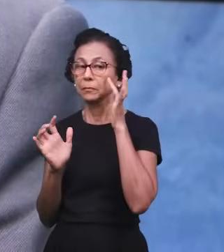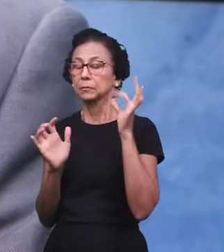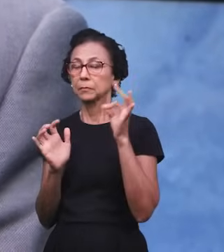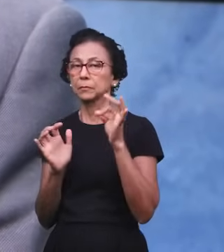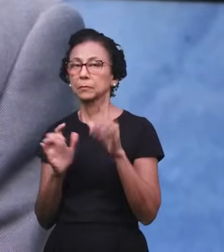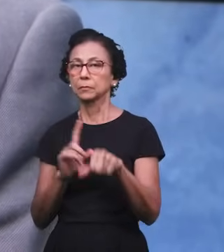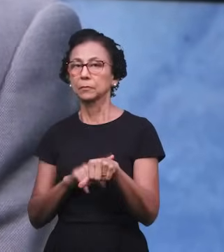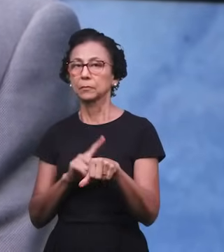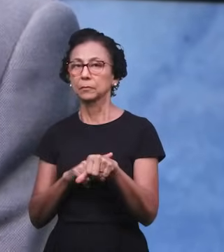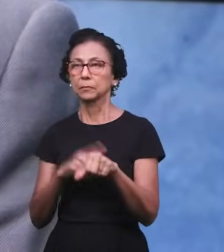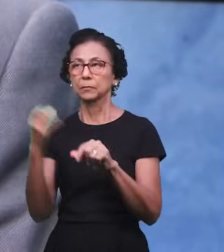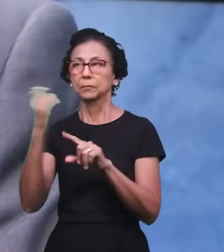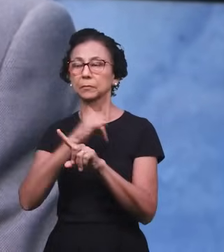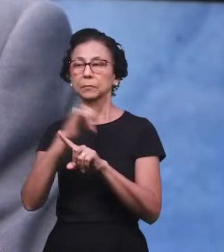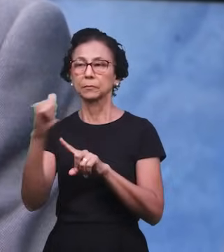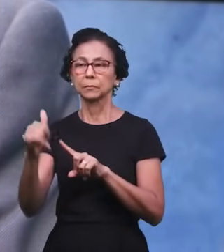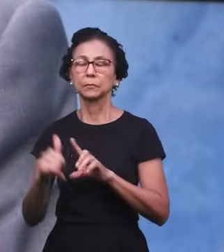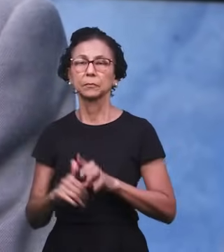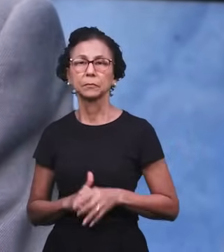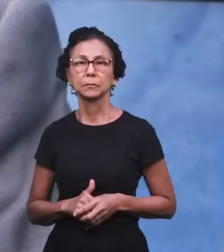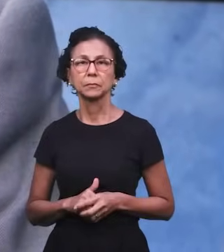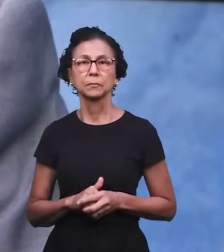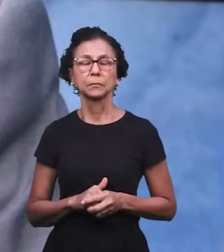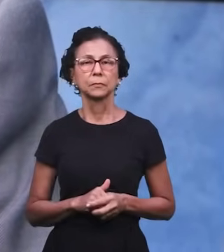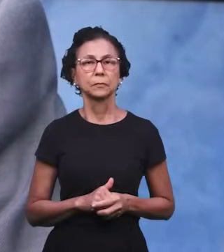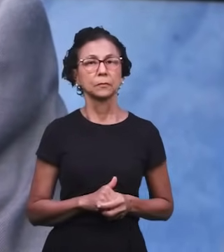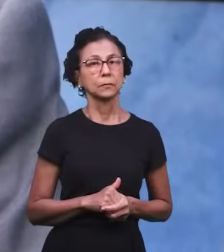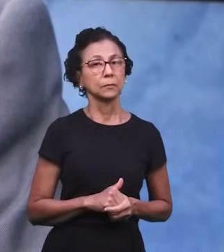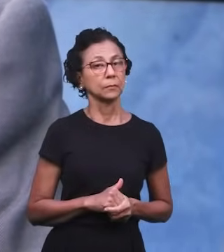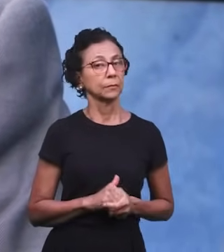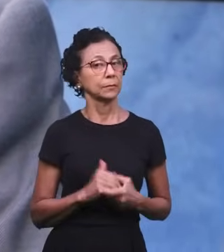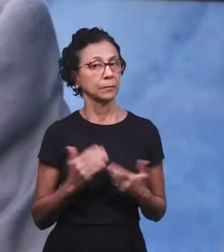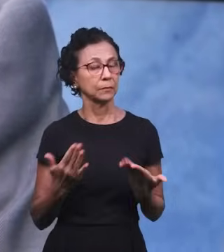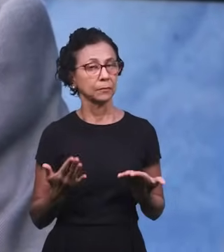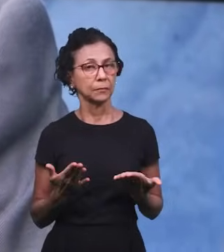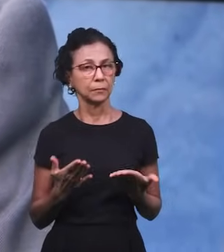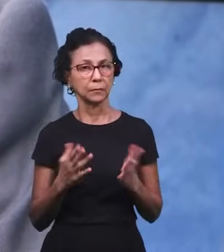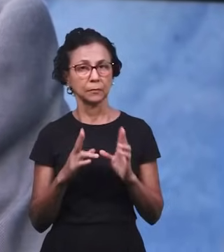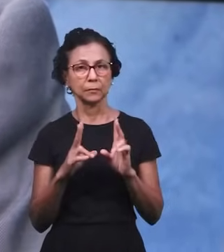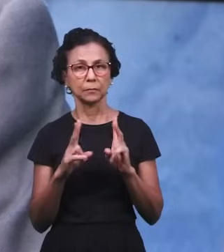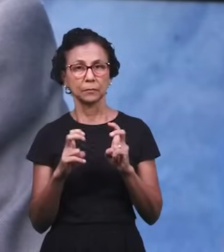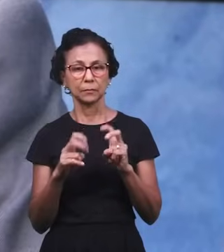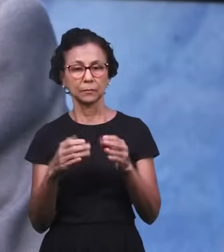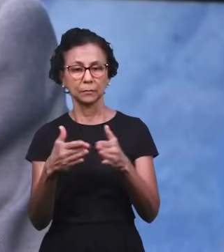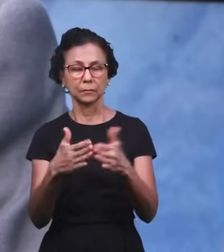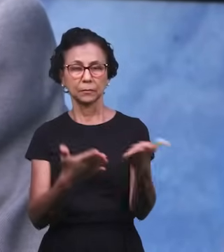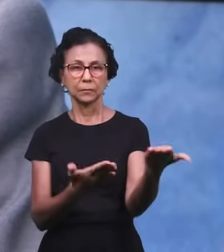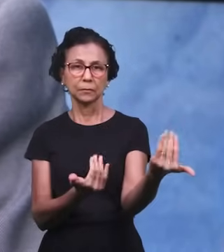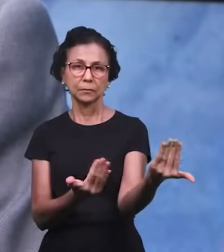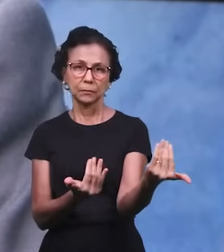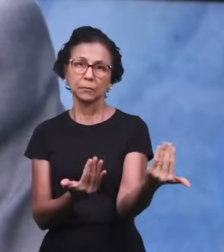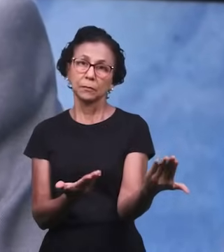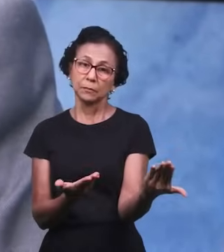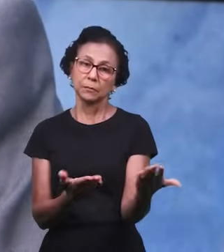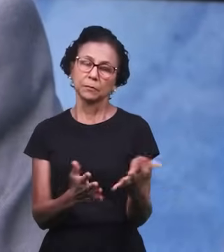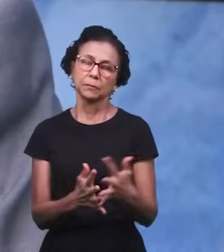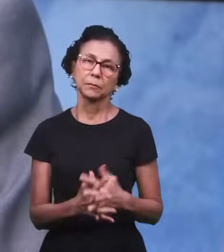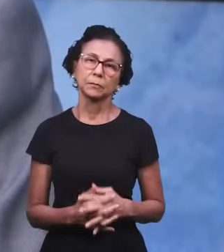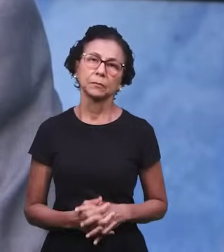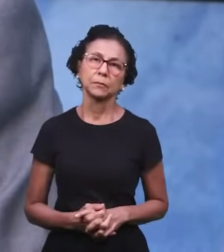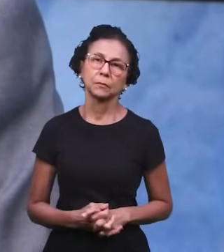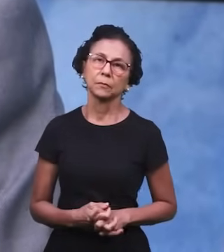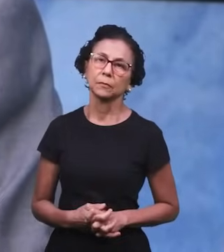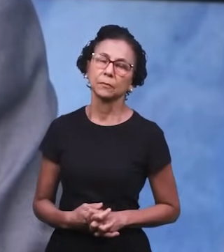Estamos falando para jovens. Então, o que é para você, jovem, estar despertado nesse momento e o que é estar